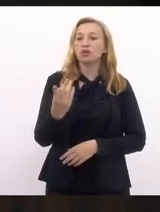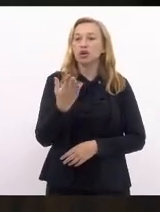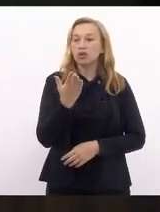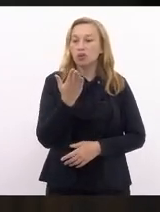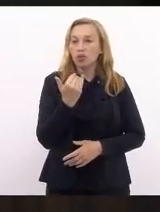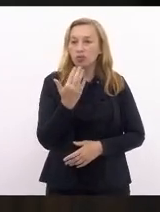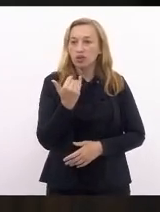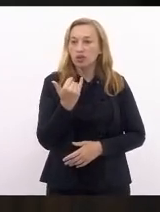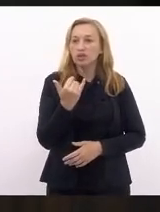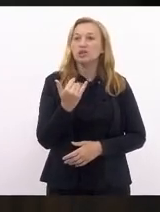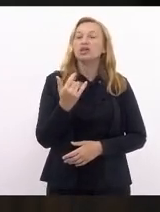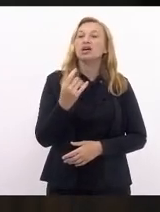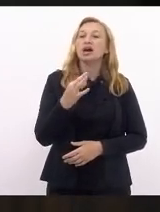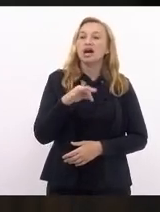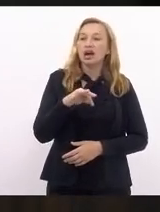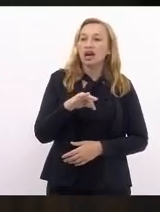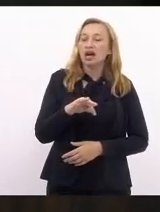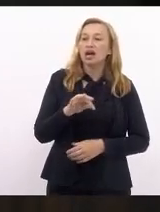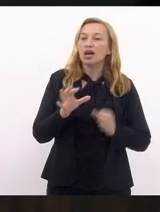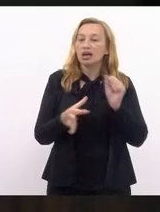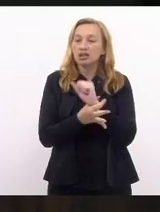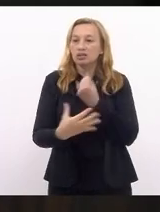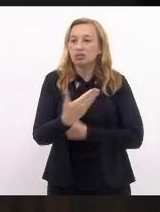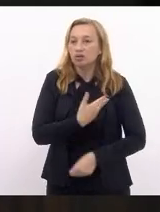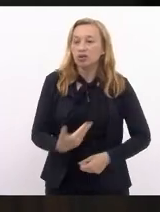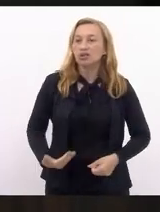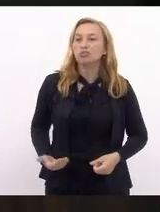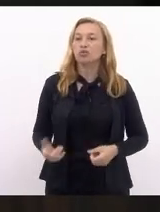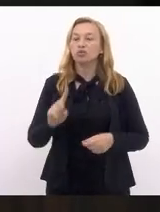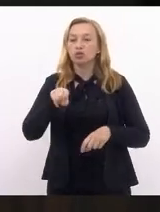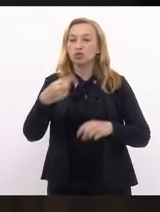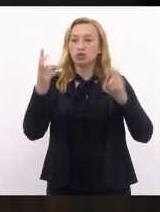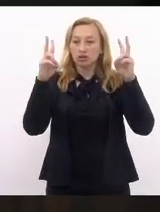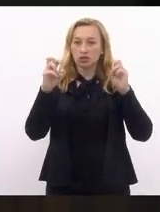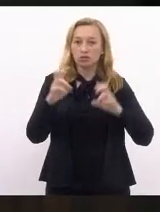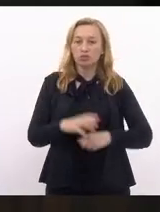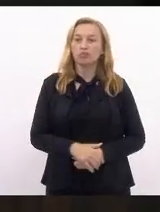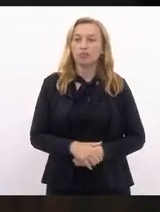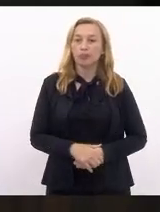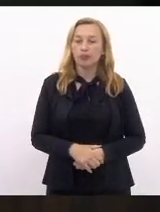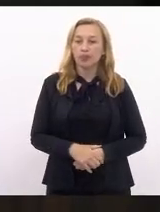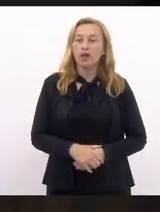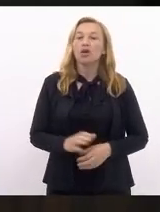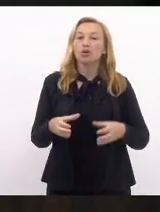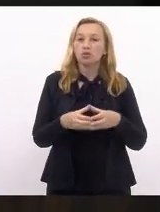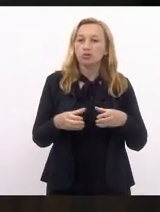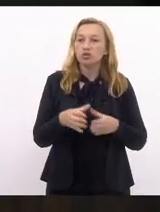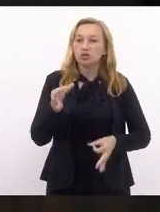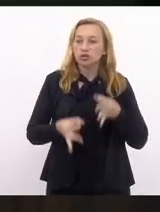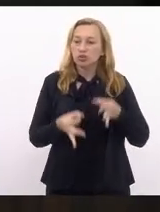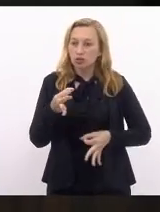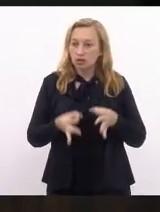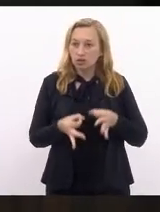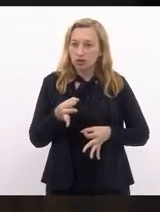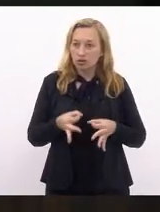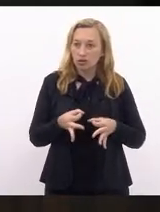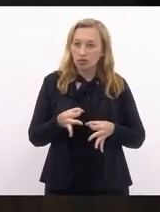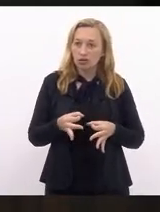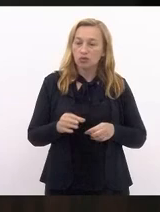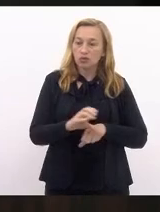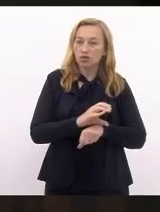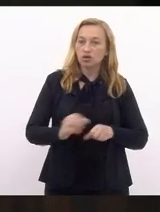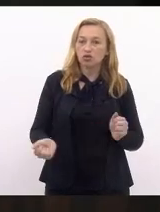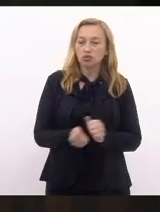transporte dos agentes da área de segurança pública que especifica e dá outras providências pareceres da comissão de posição de titular